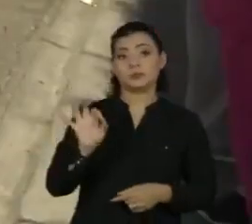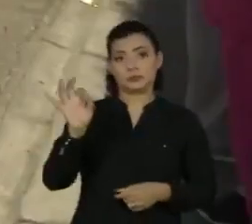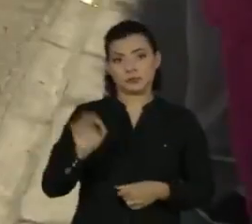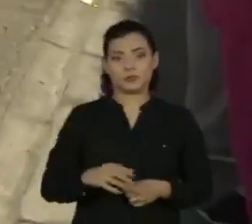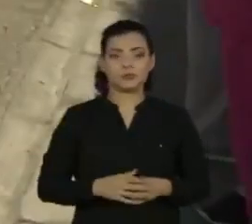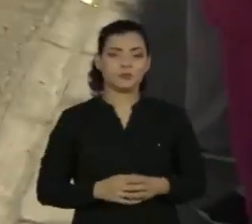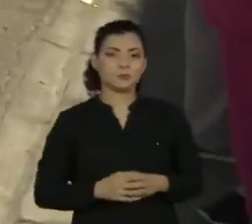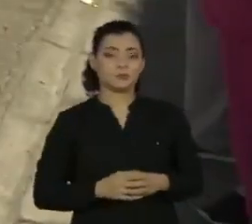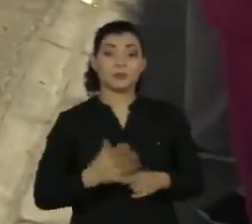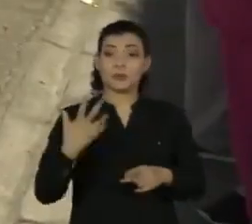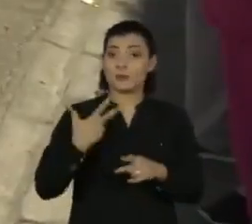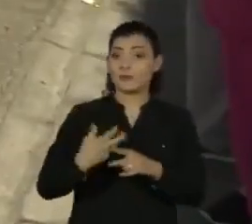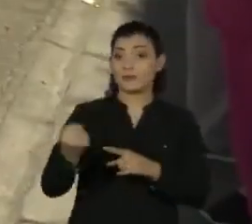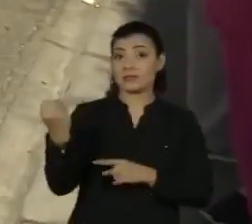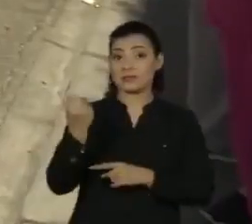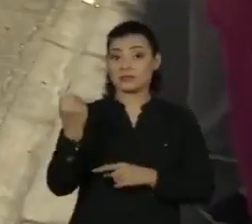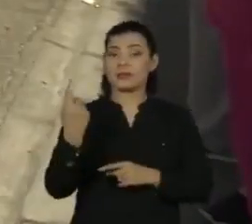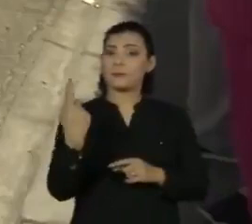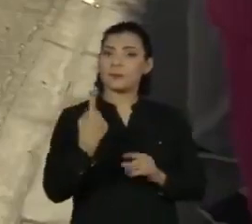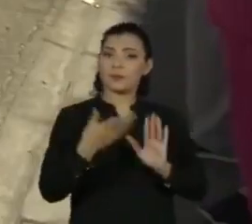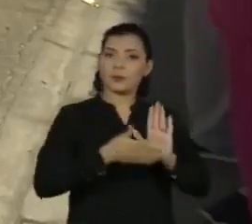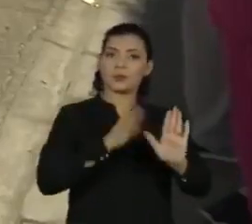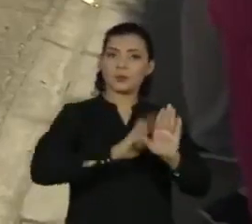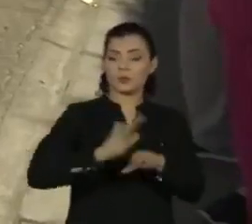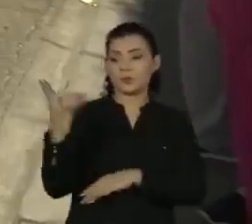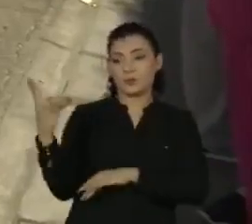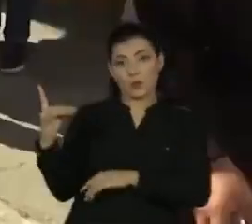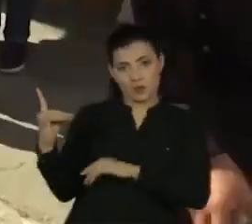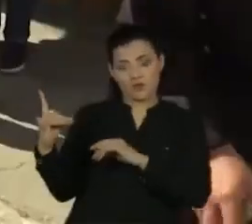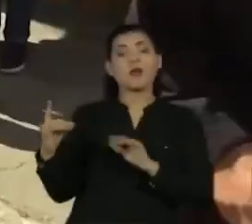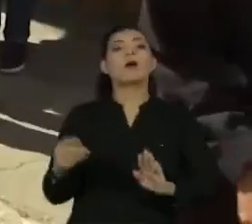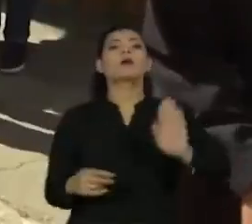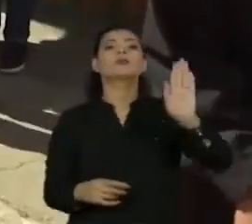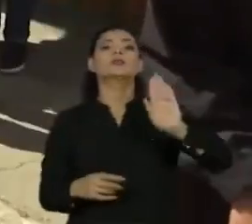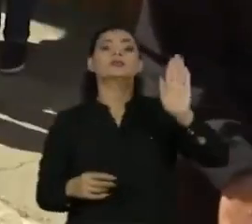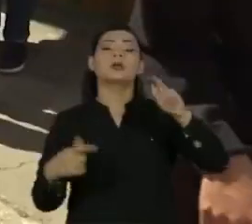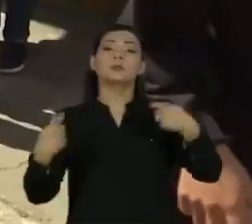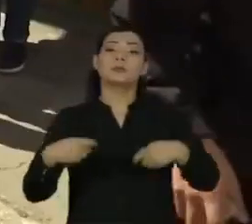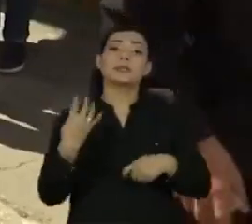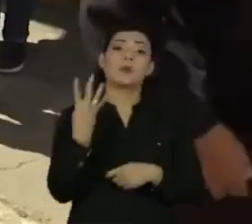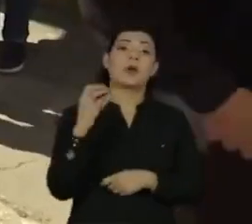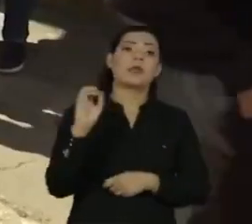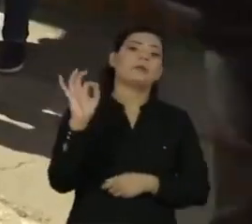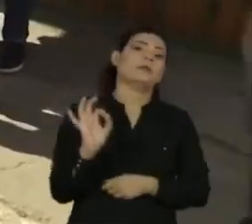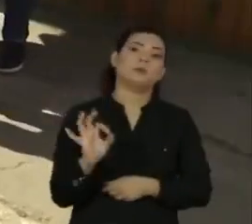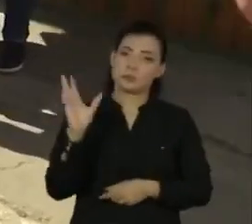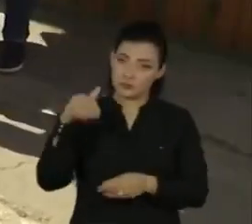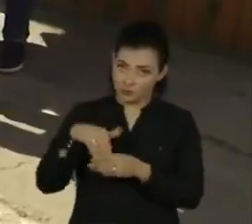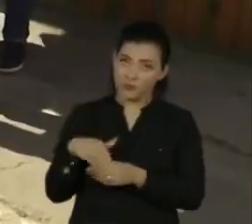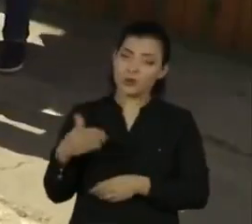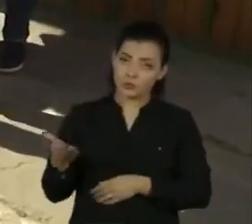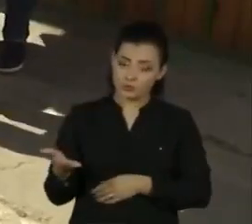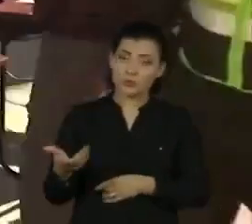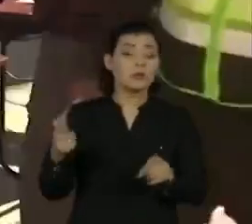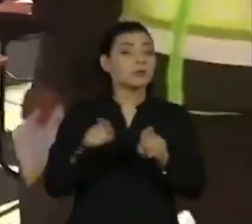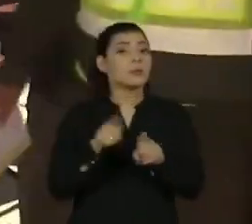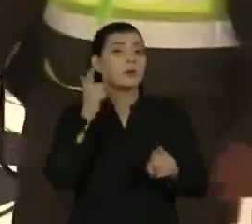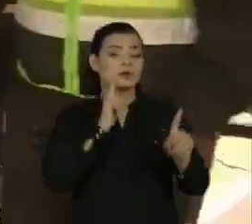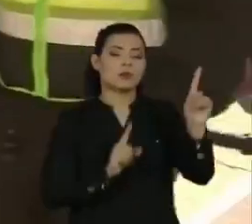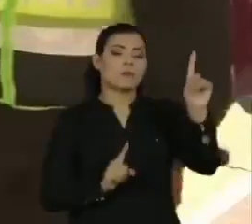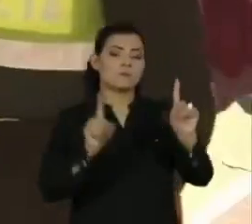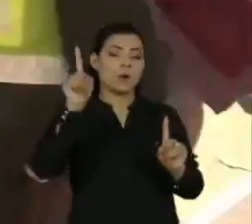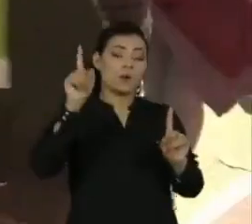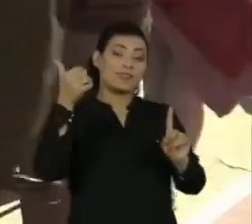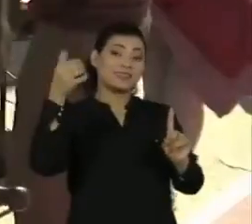31,5%. Para vencer no primeiro turno na Bolívia, um candidato precisa ter 40% dos votos e uma vantagem de